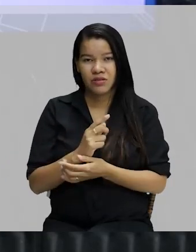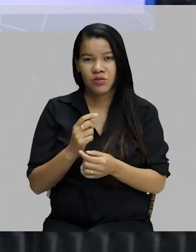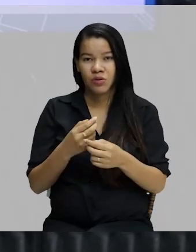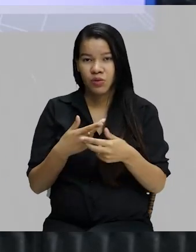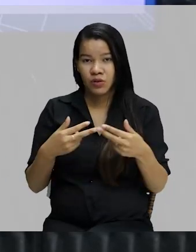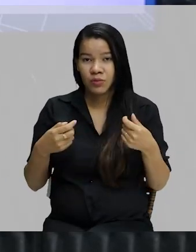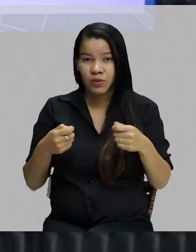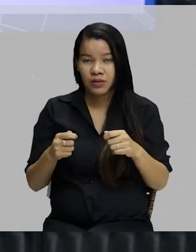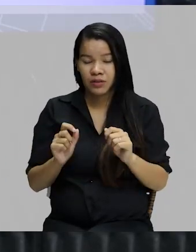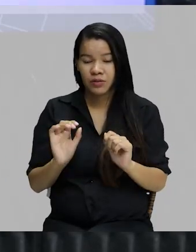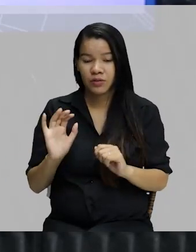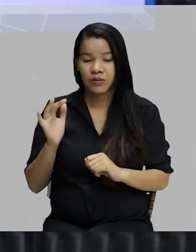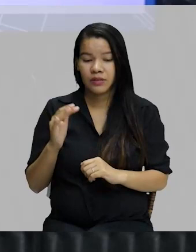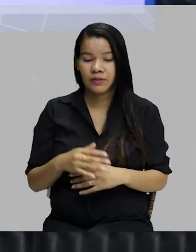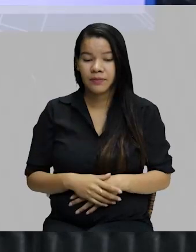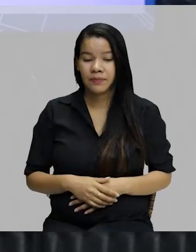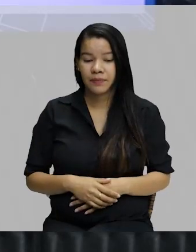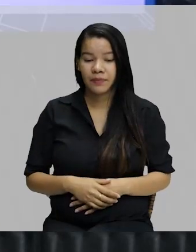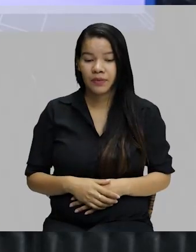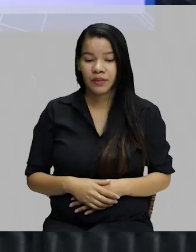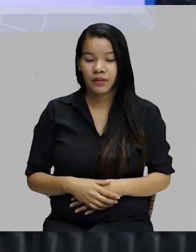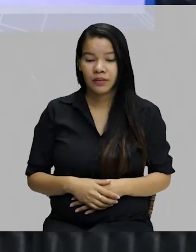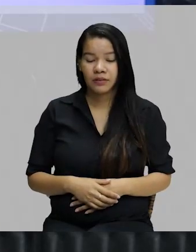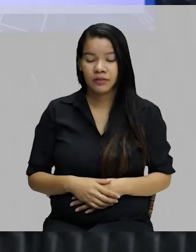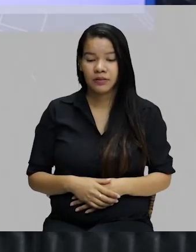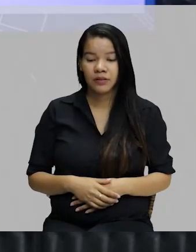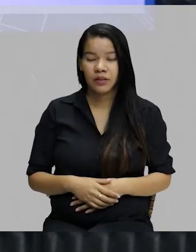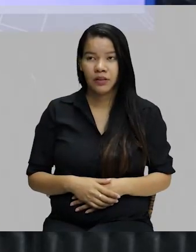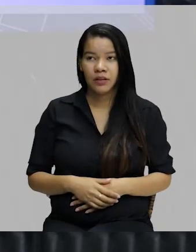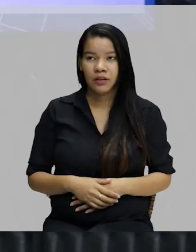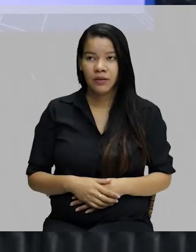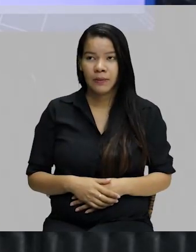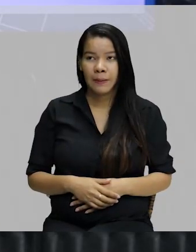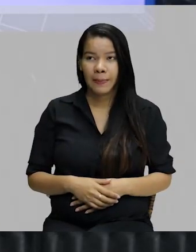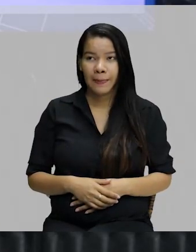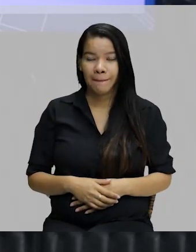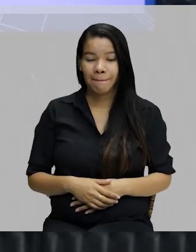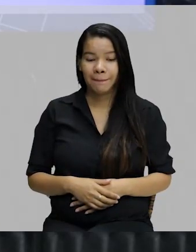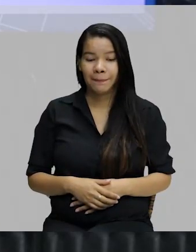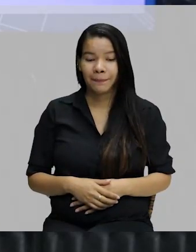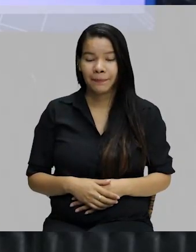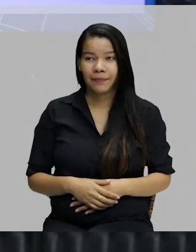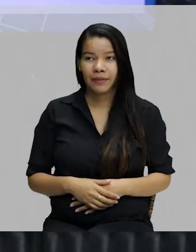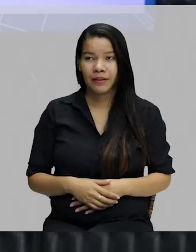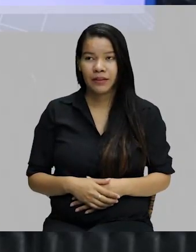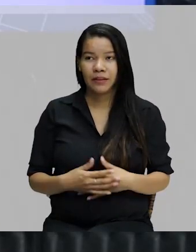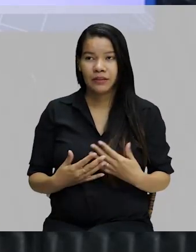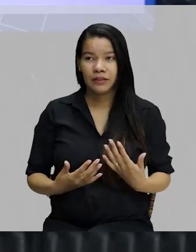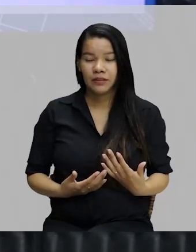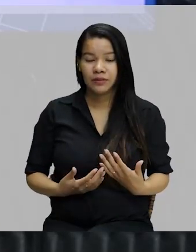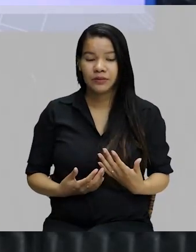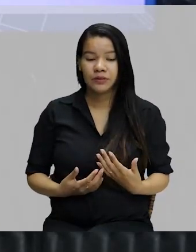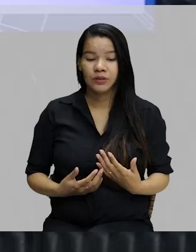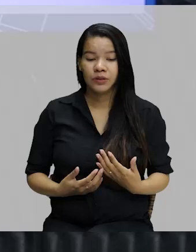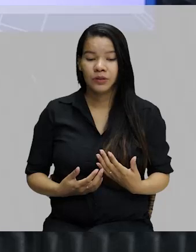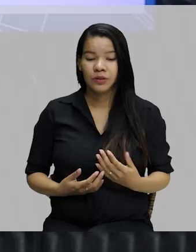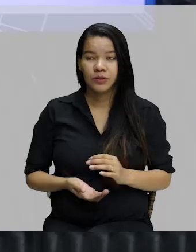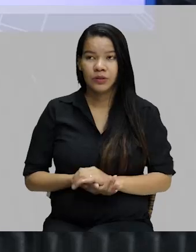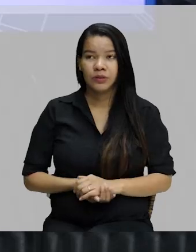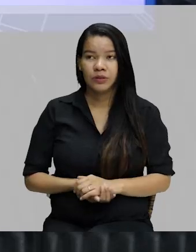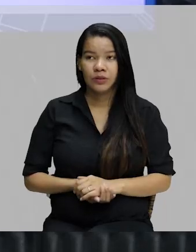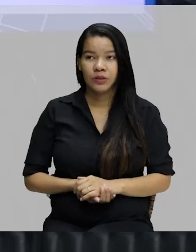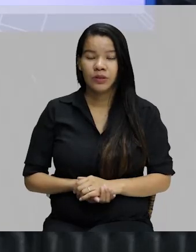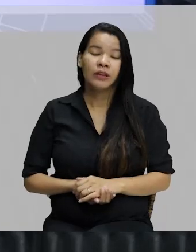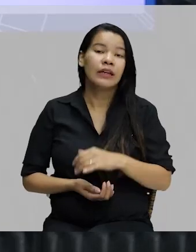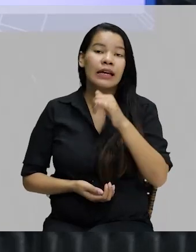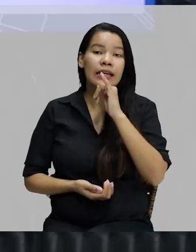naturalmente, mas atividades humanas a liberam em altas concentrações. Ou seja, o emprego bélico